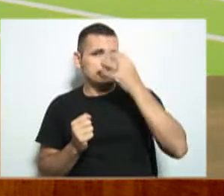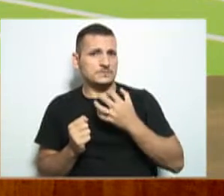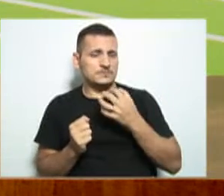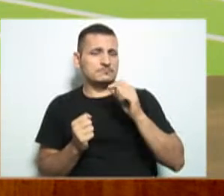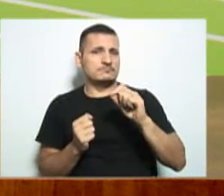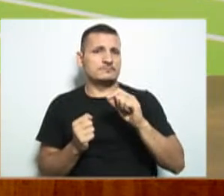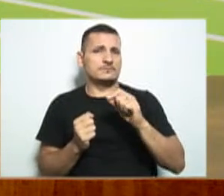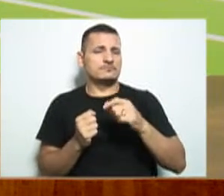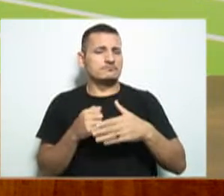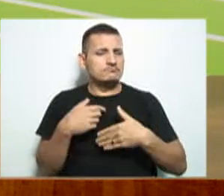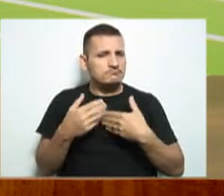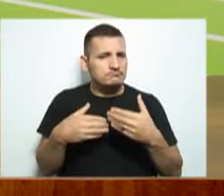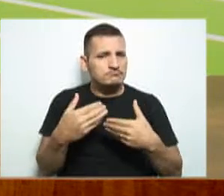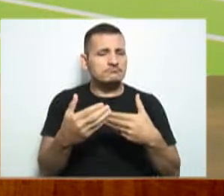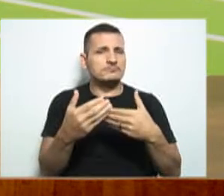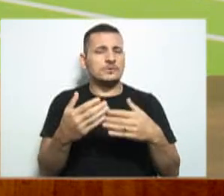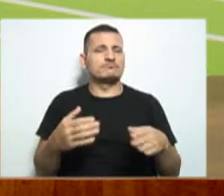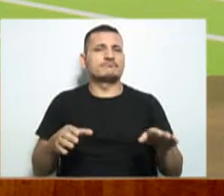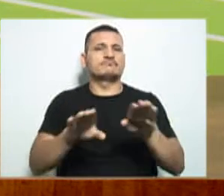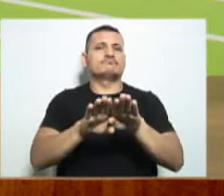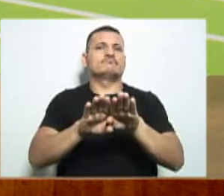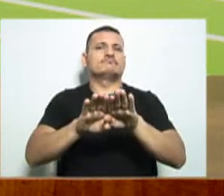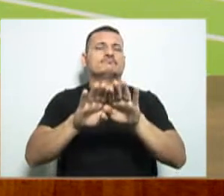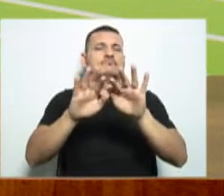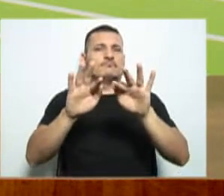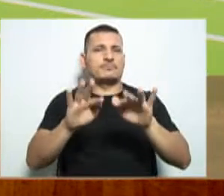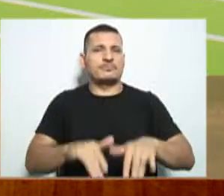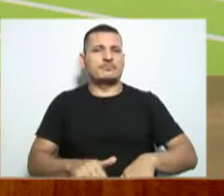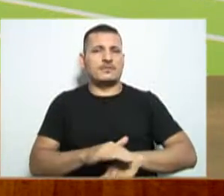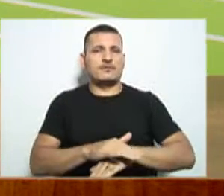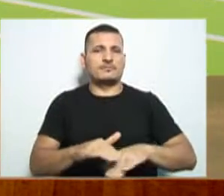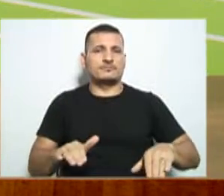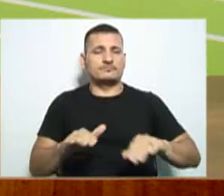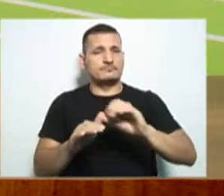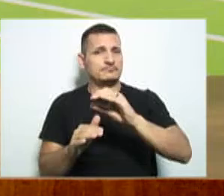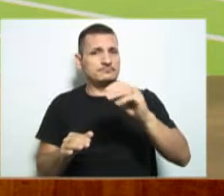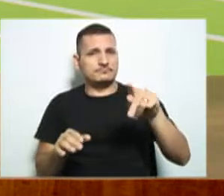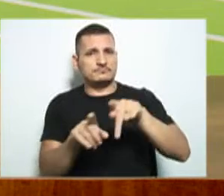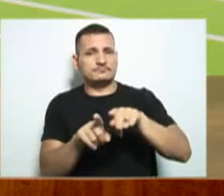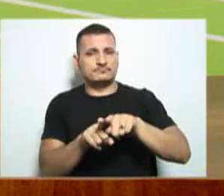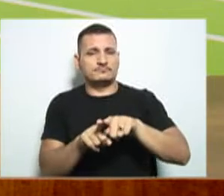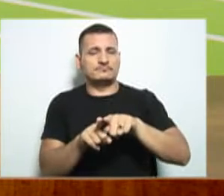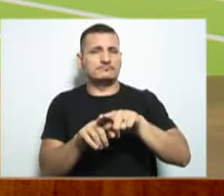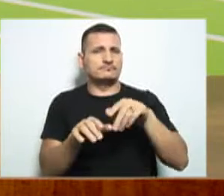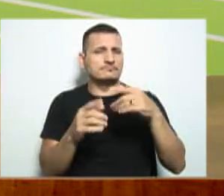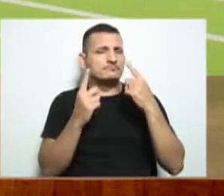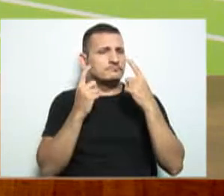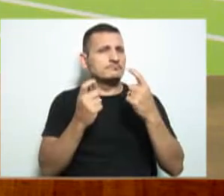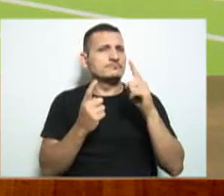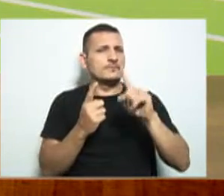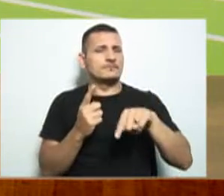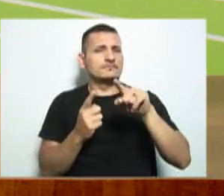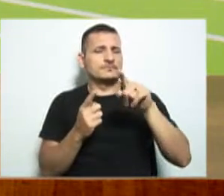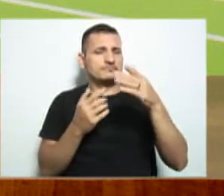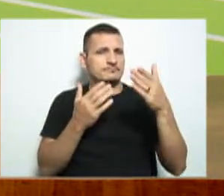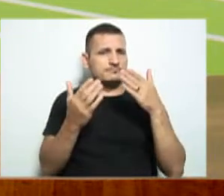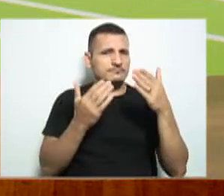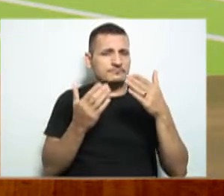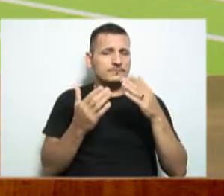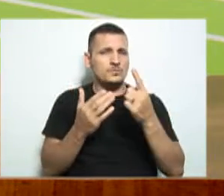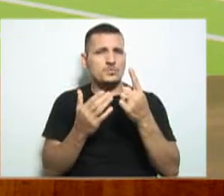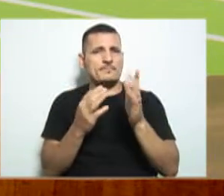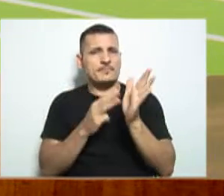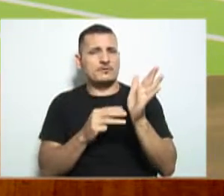com o tempo, não existir mais no mercado, ou a cooperativa. Então, interessante é você analisar não somente um